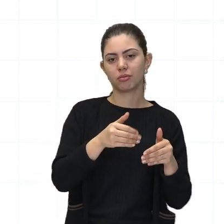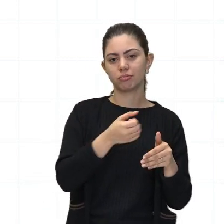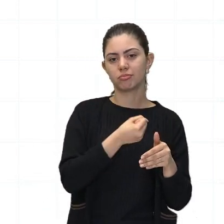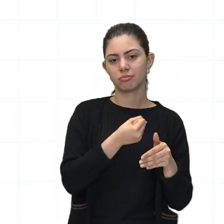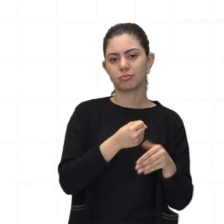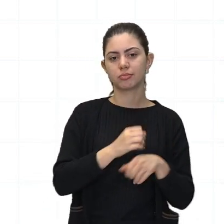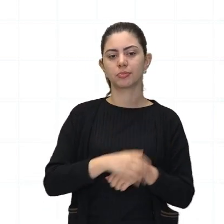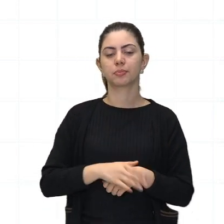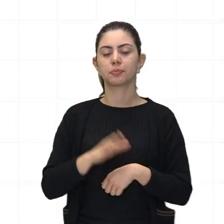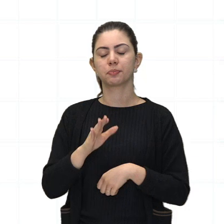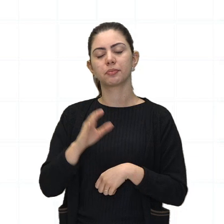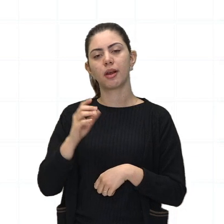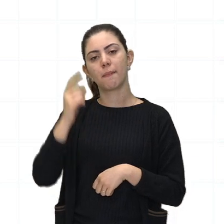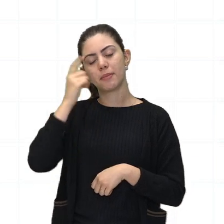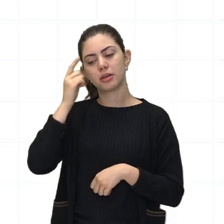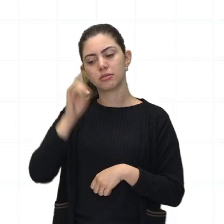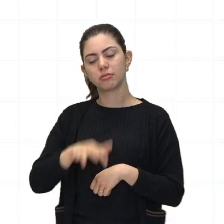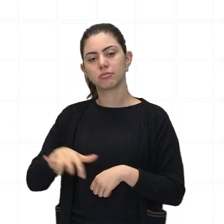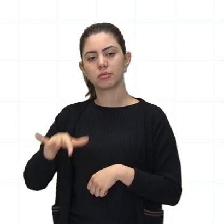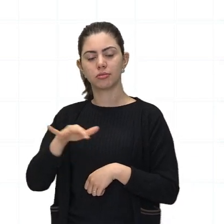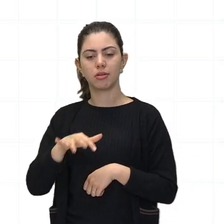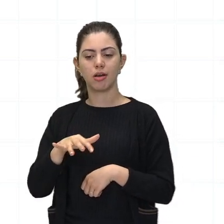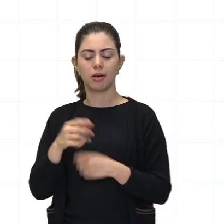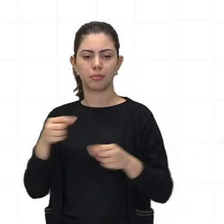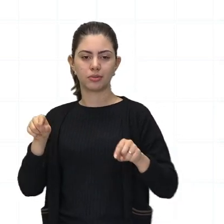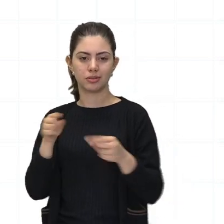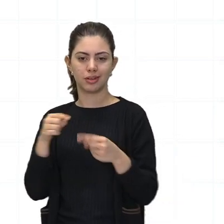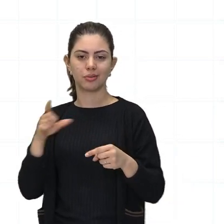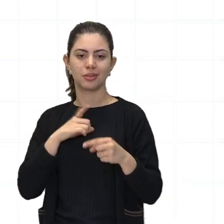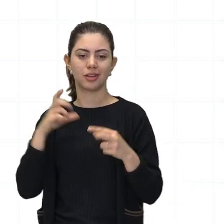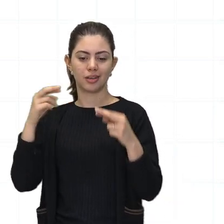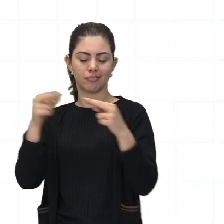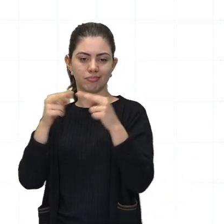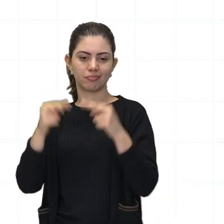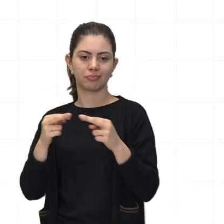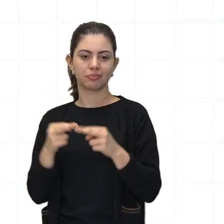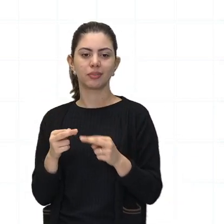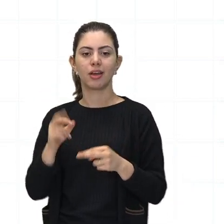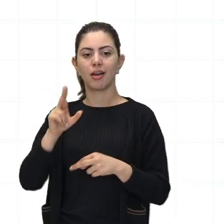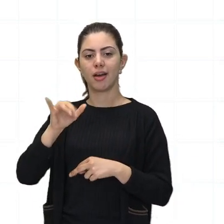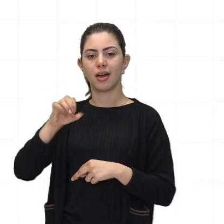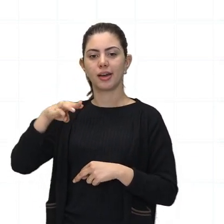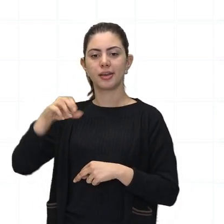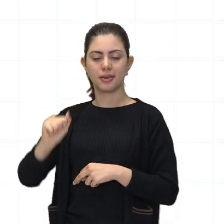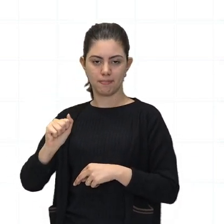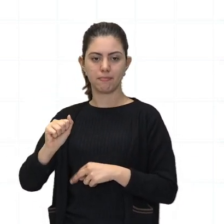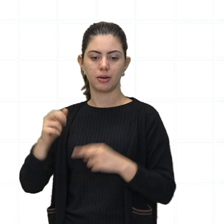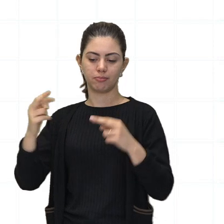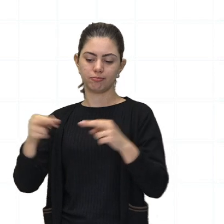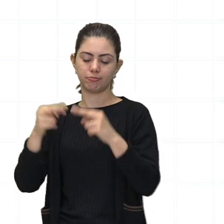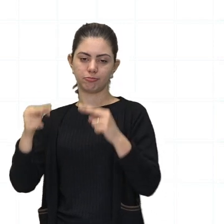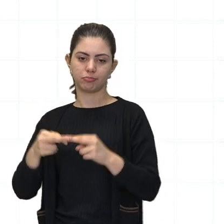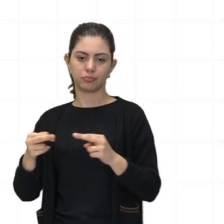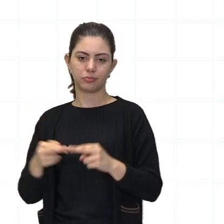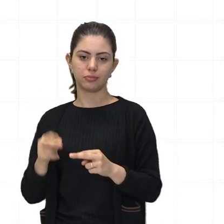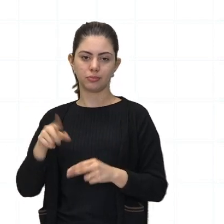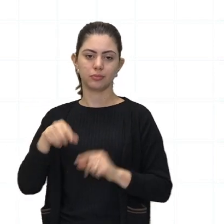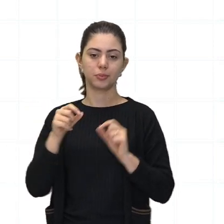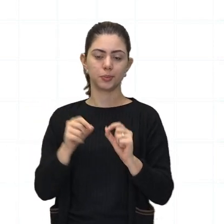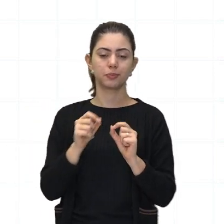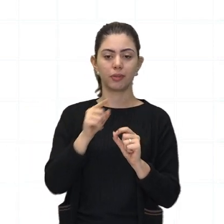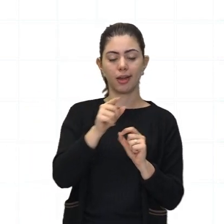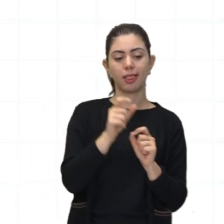nesse lado musical, nós temos a rima. Alguns poemas contêm rimas que são repetições de sons no final